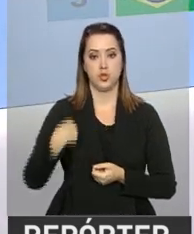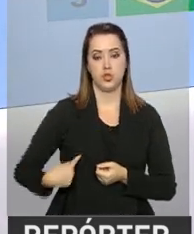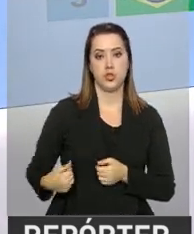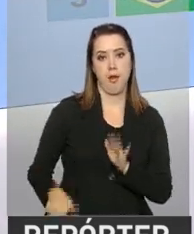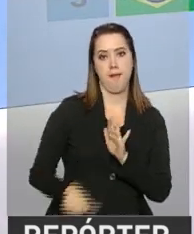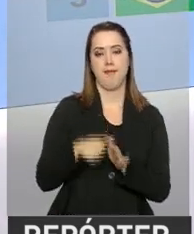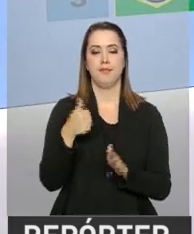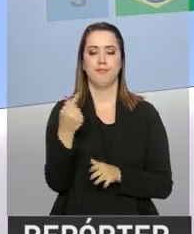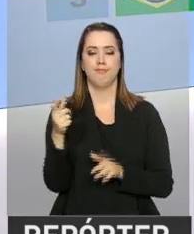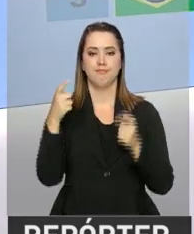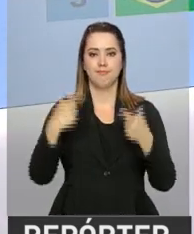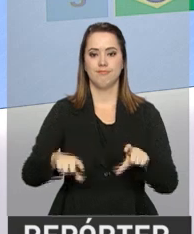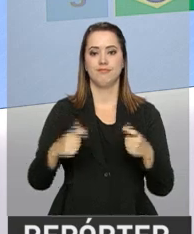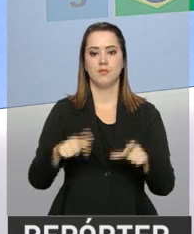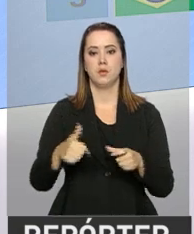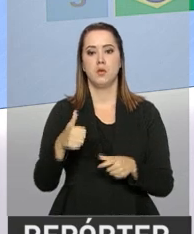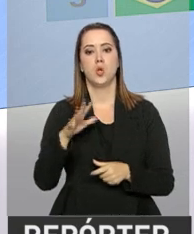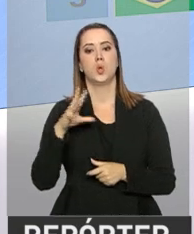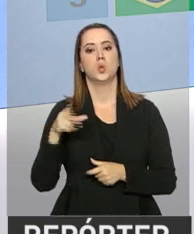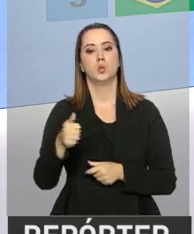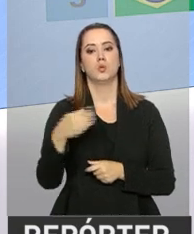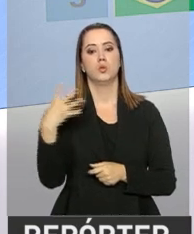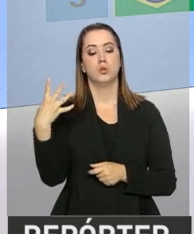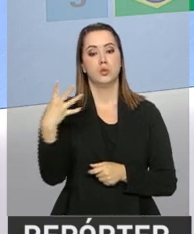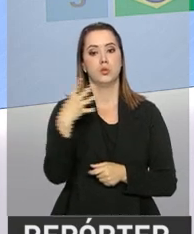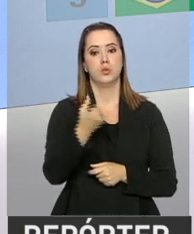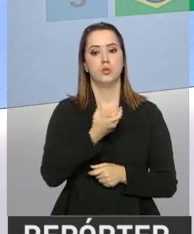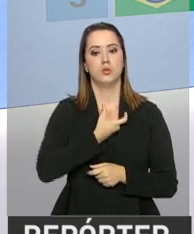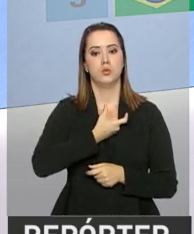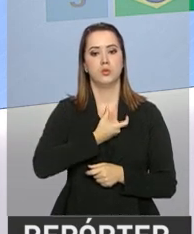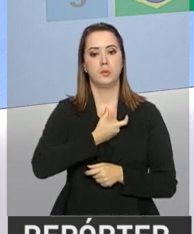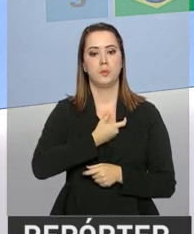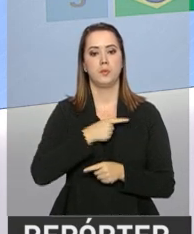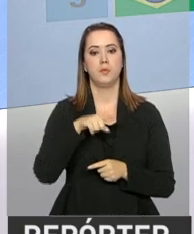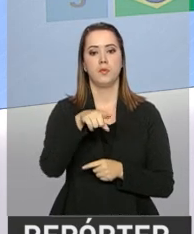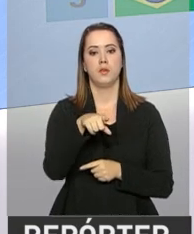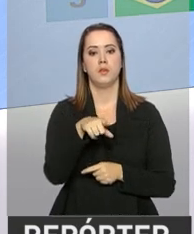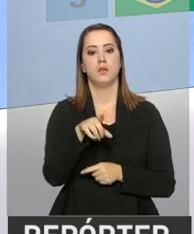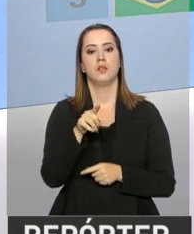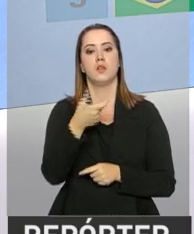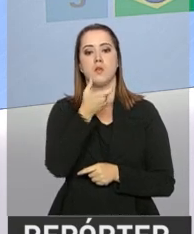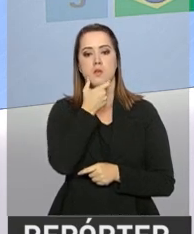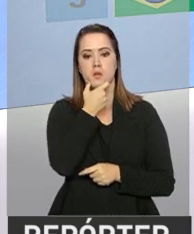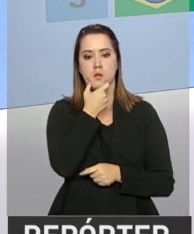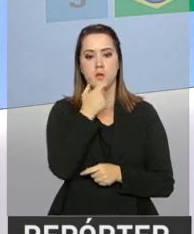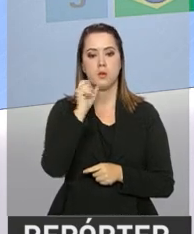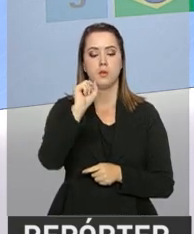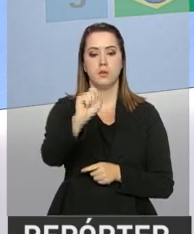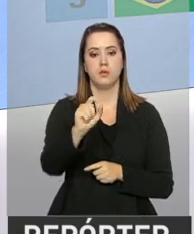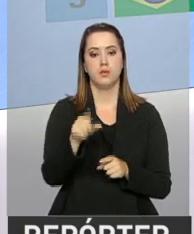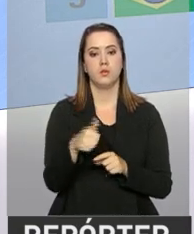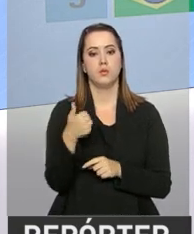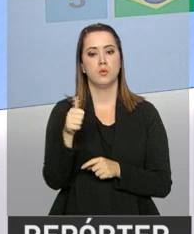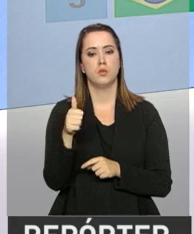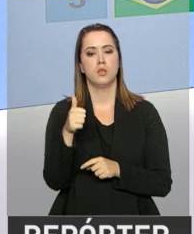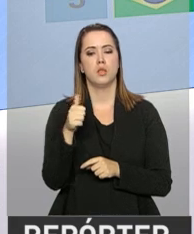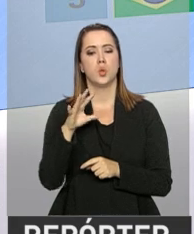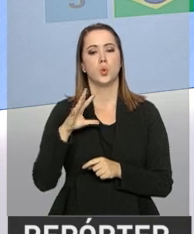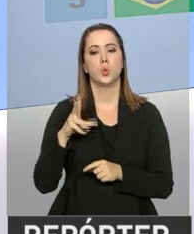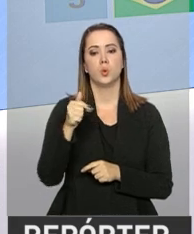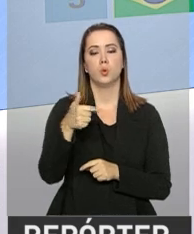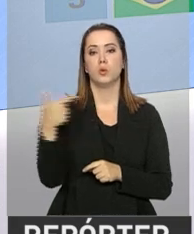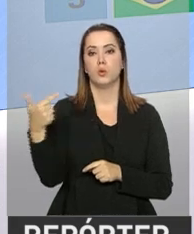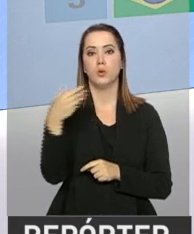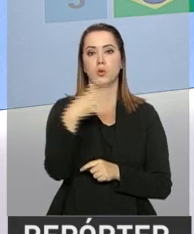lugar com 18 de ouro 16 de prata 10 de bronze 44 no total seguida então pela Grã Bretanha com 11 de ouro cinco de